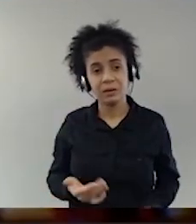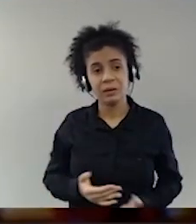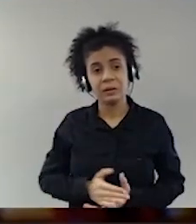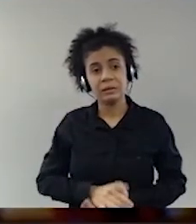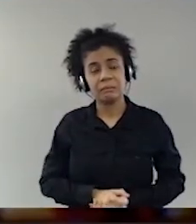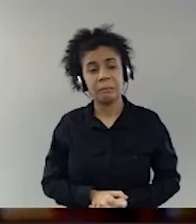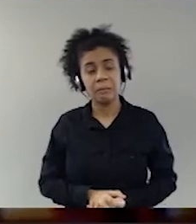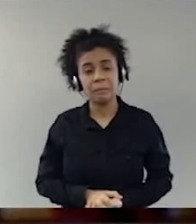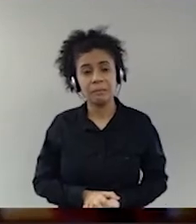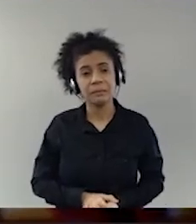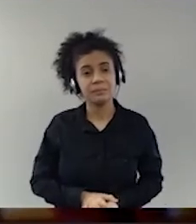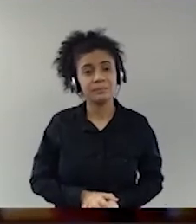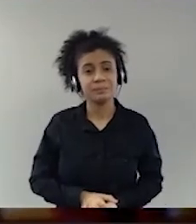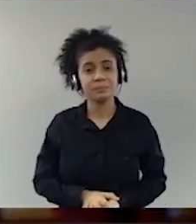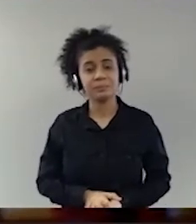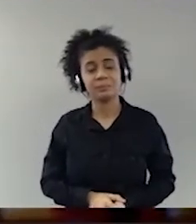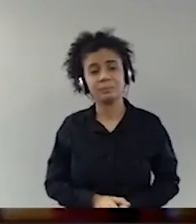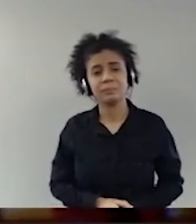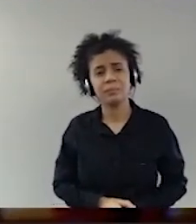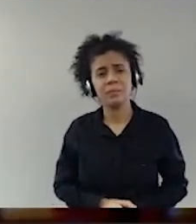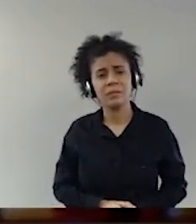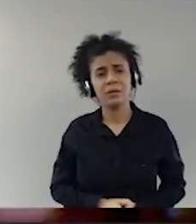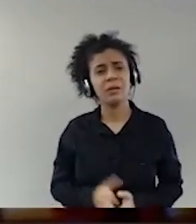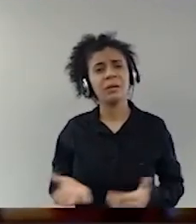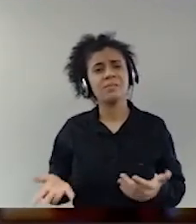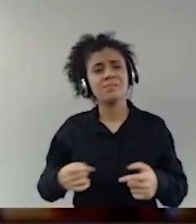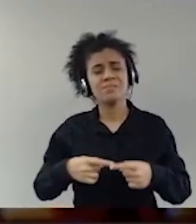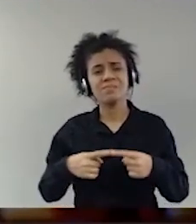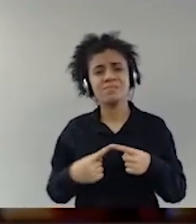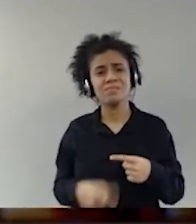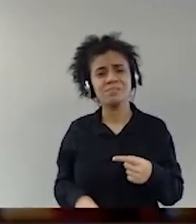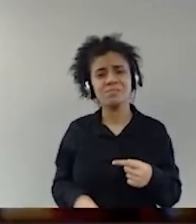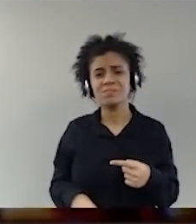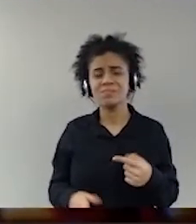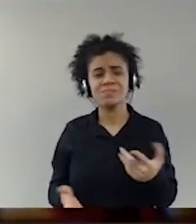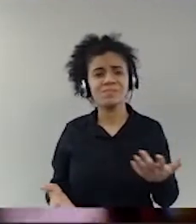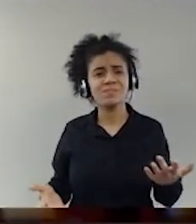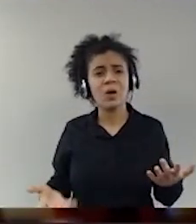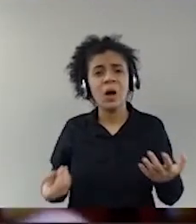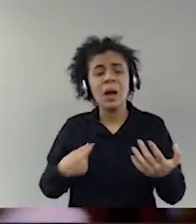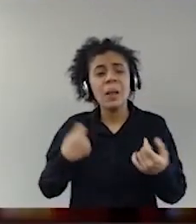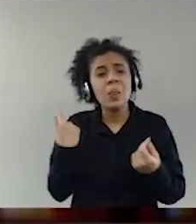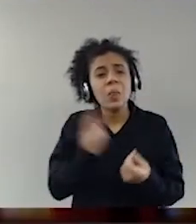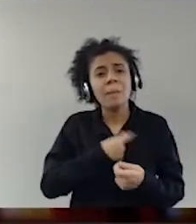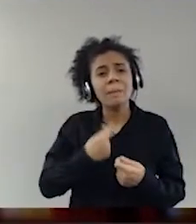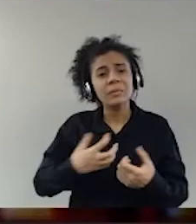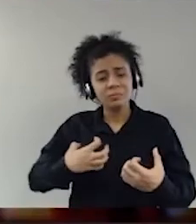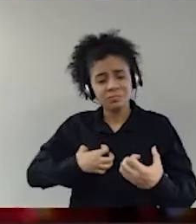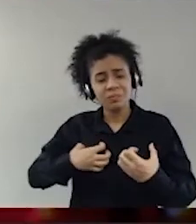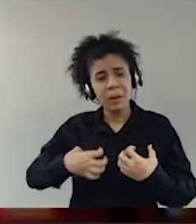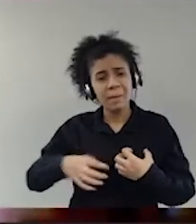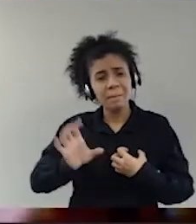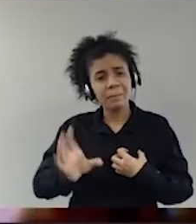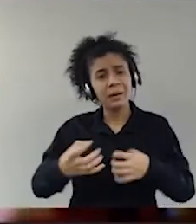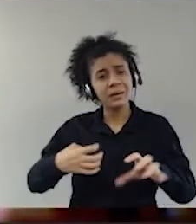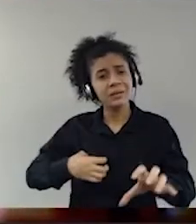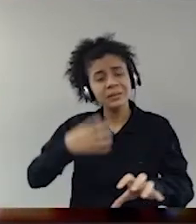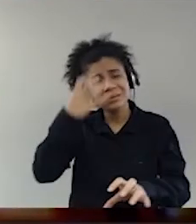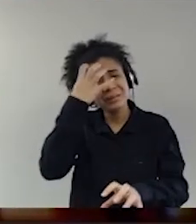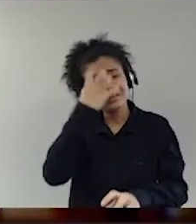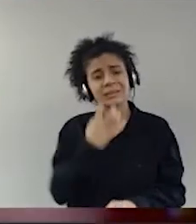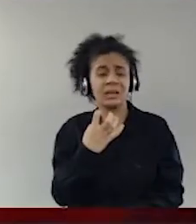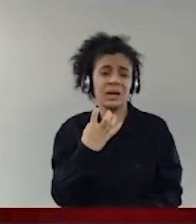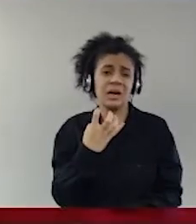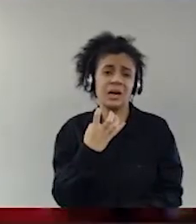Essa incapacidade de identificar-se com o outro, ela é muito séria em termos de construção